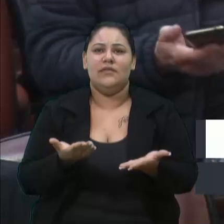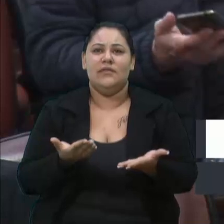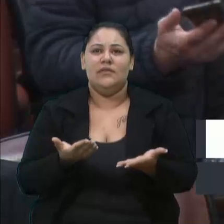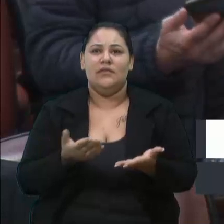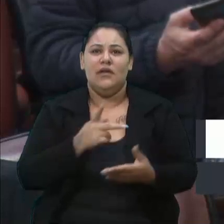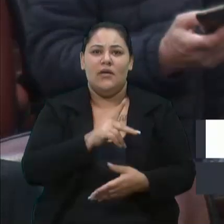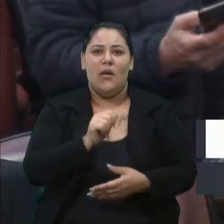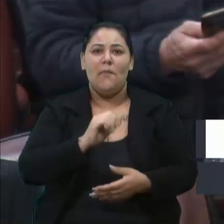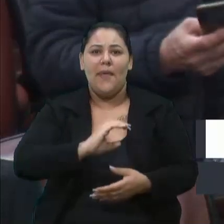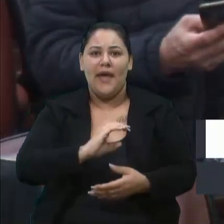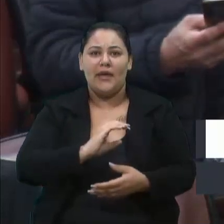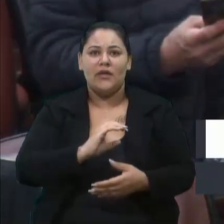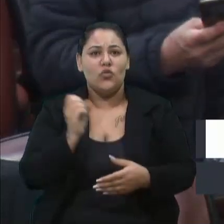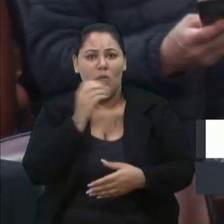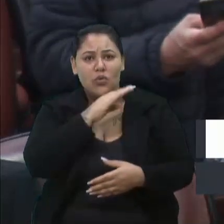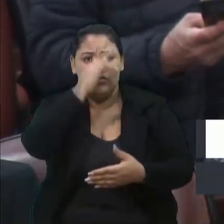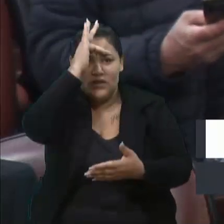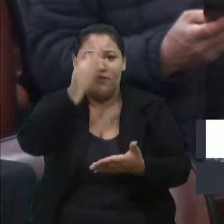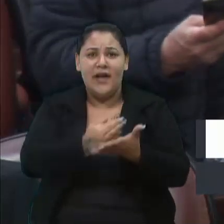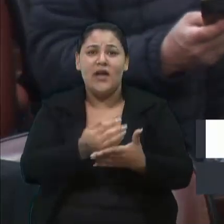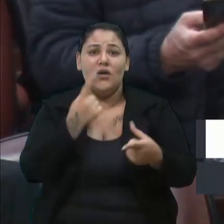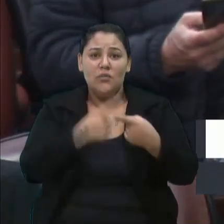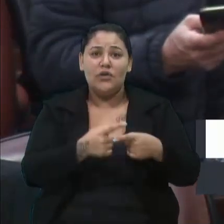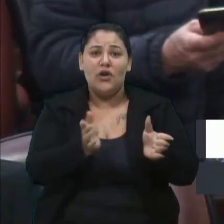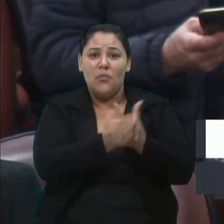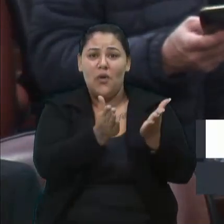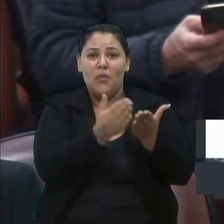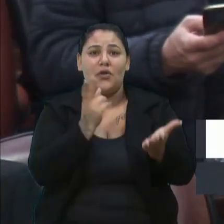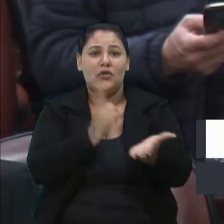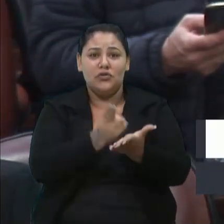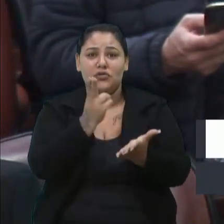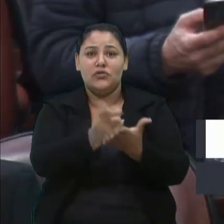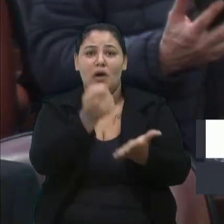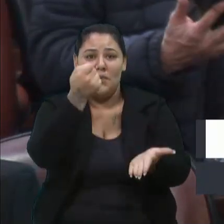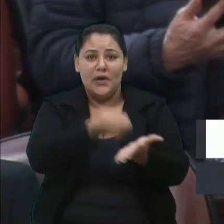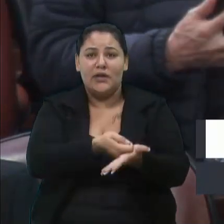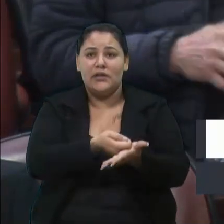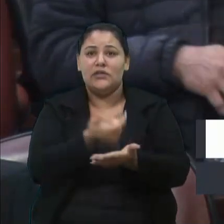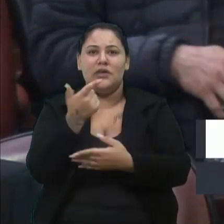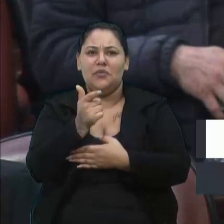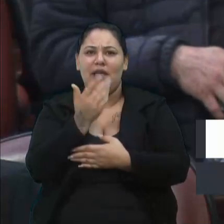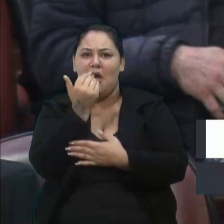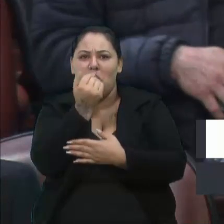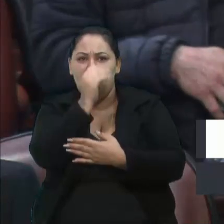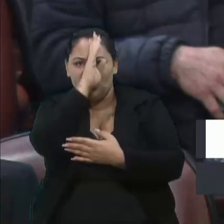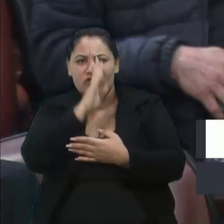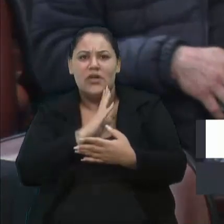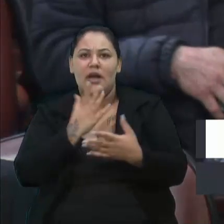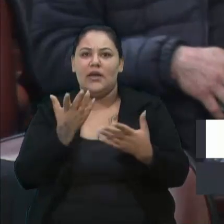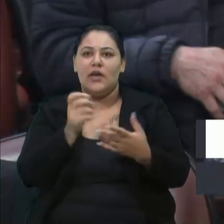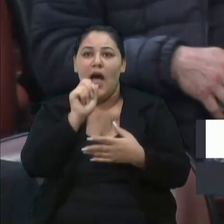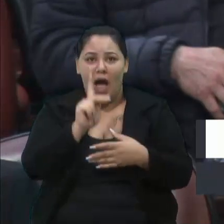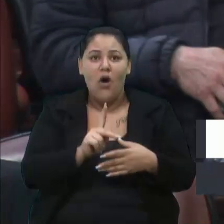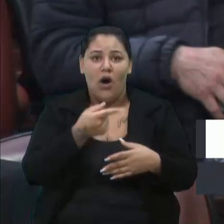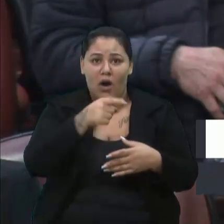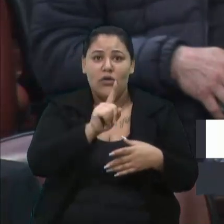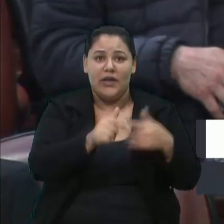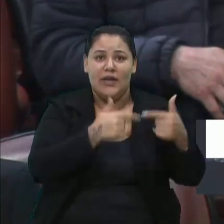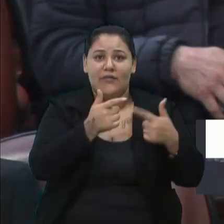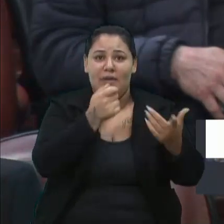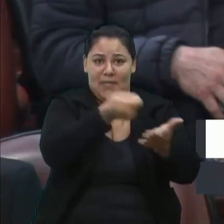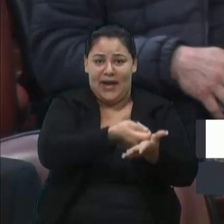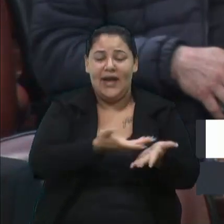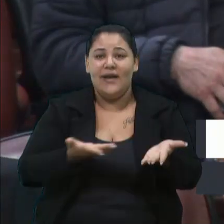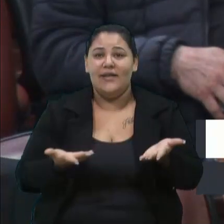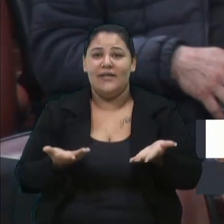é uma PEC da exploração da fé porque o Pobre vai continuar pagando não existe almoço de graça alguém vai pagar esse abatimentos